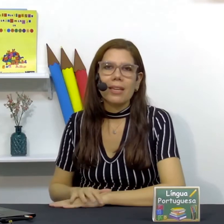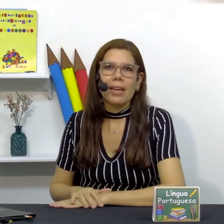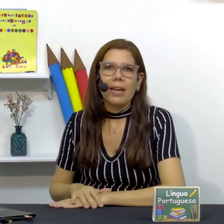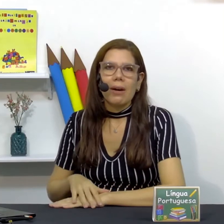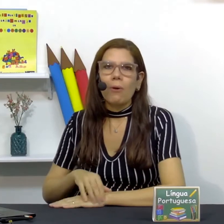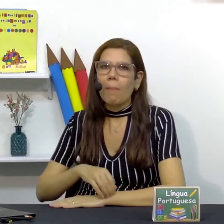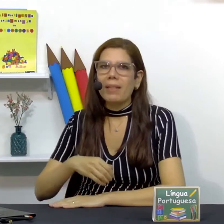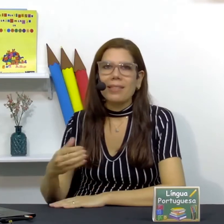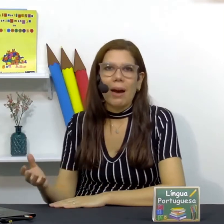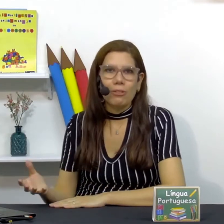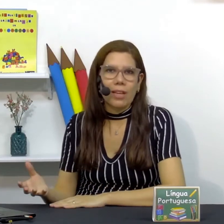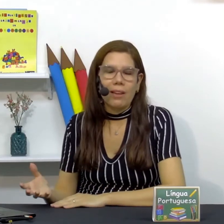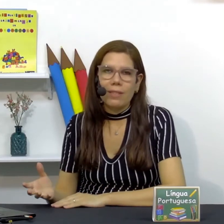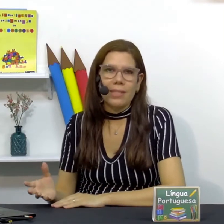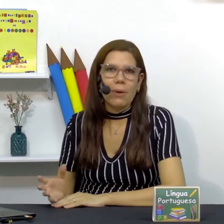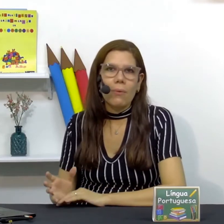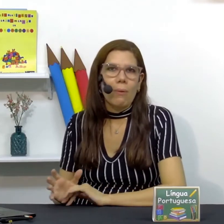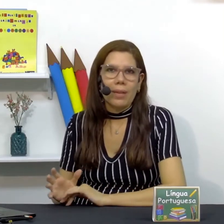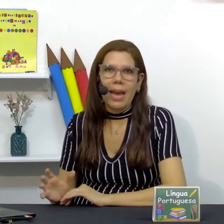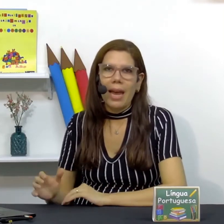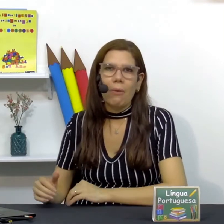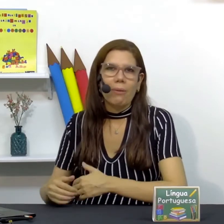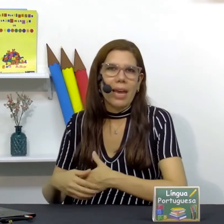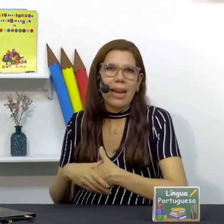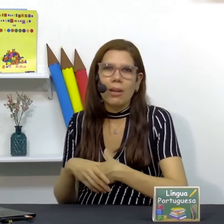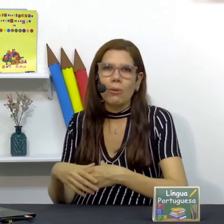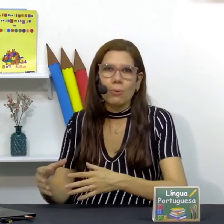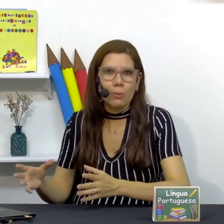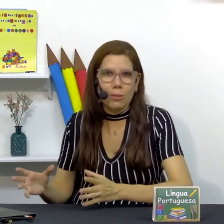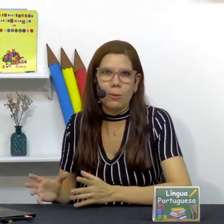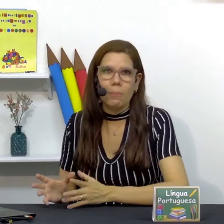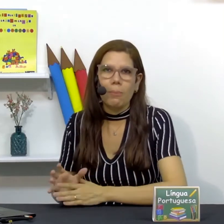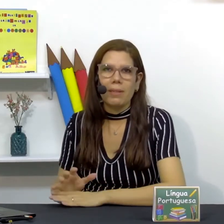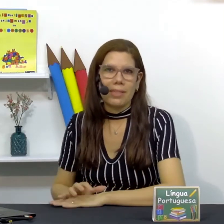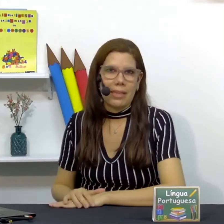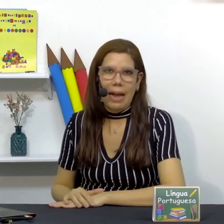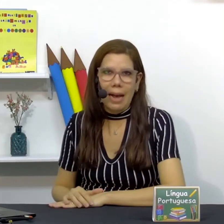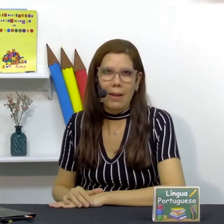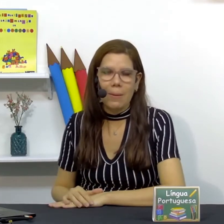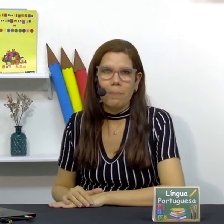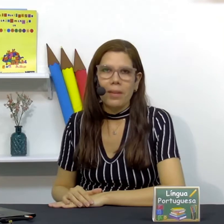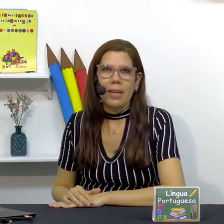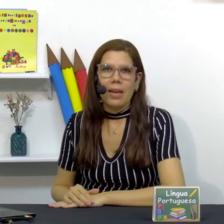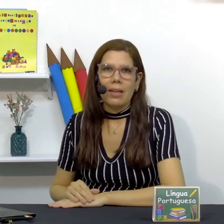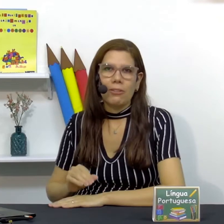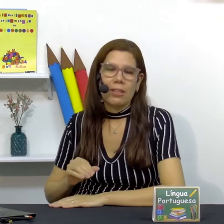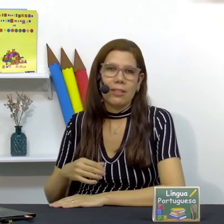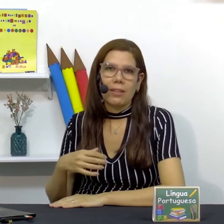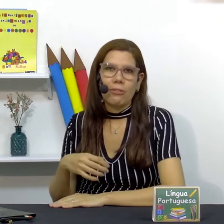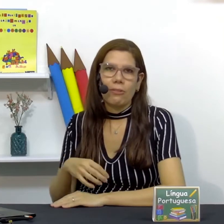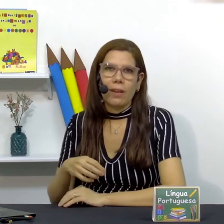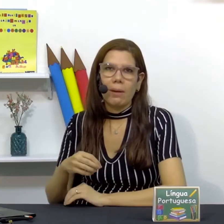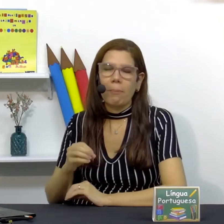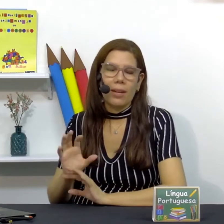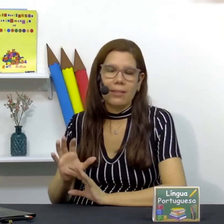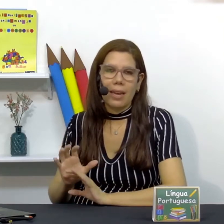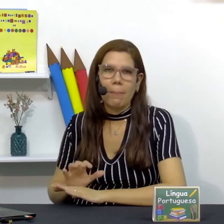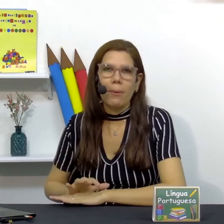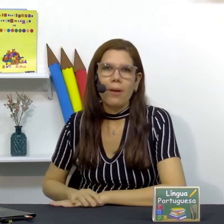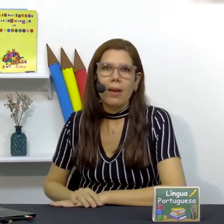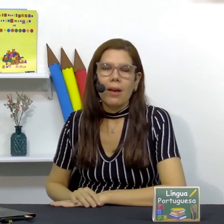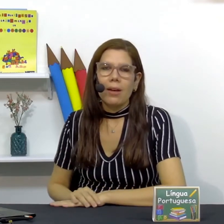se fosse o comercial de televisão, qualquer anúncio publicitário. E às vezes a gente vê,